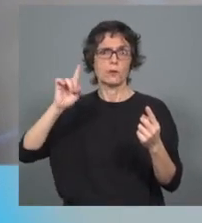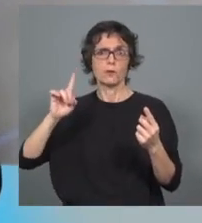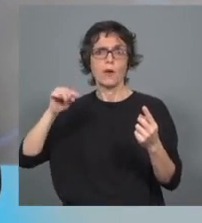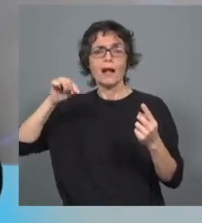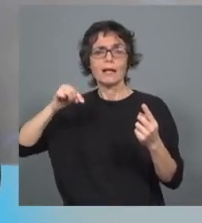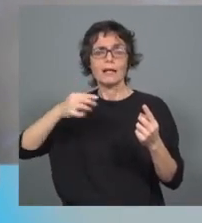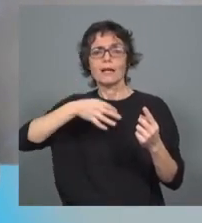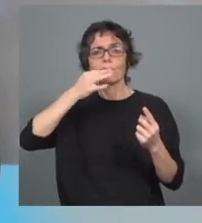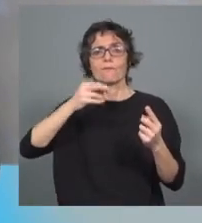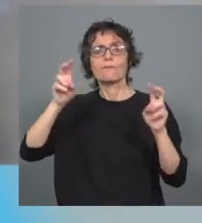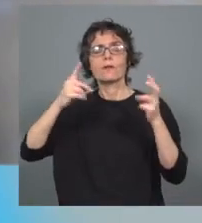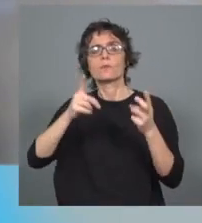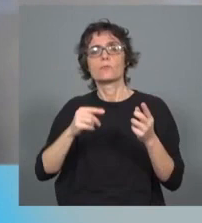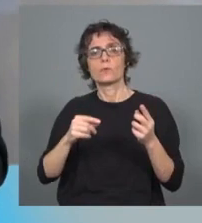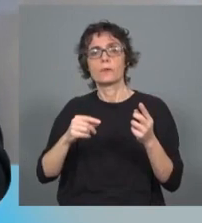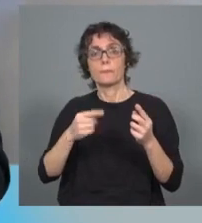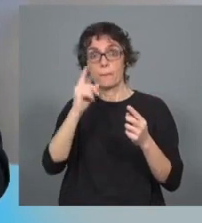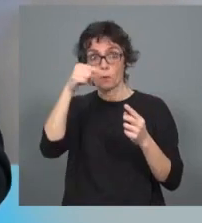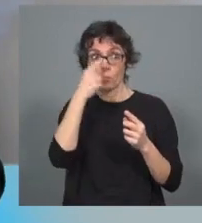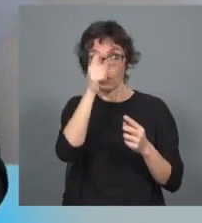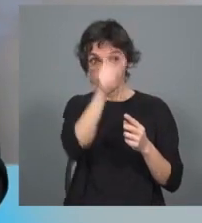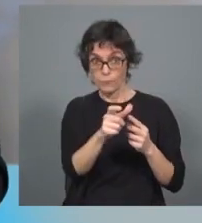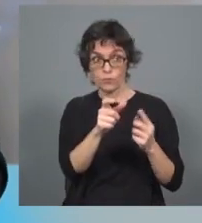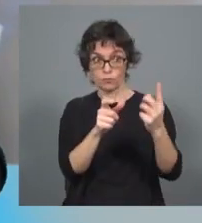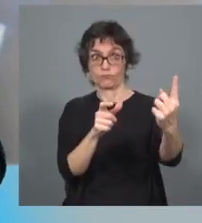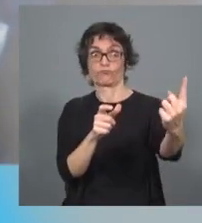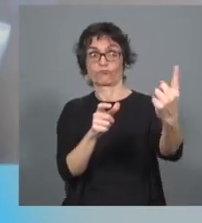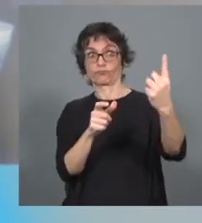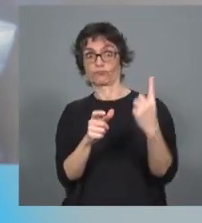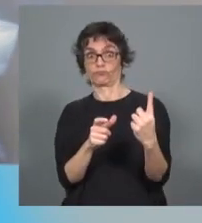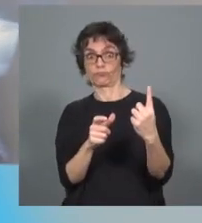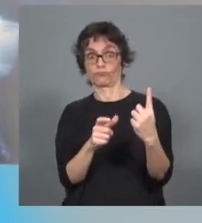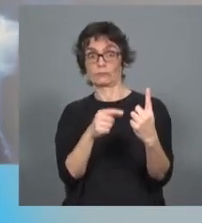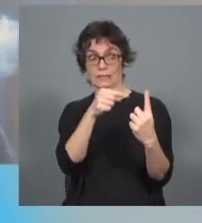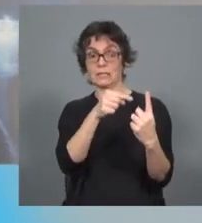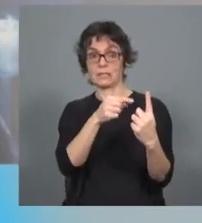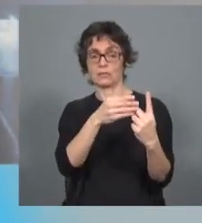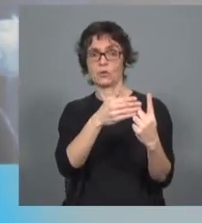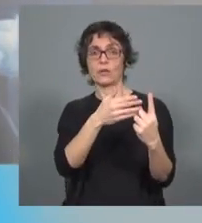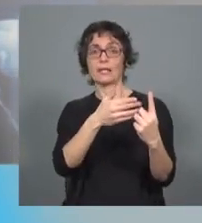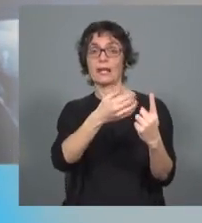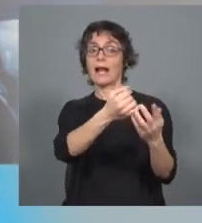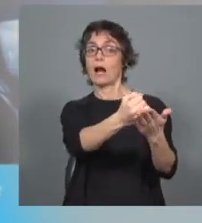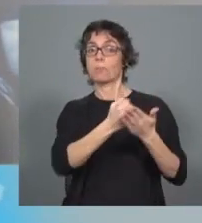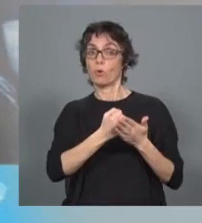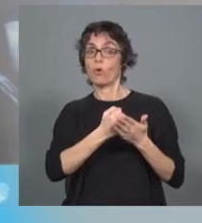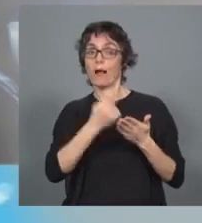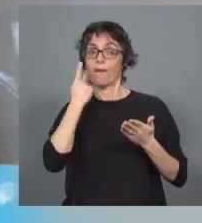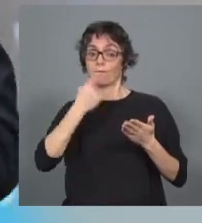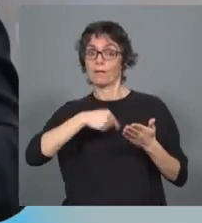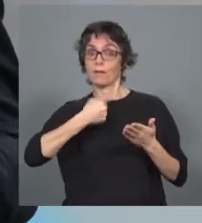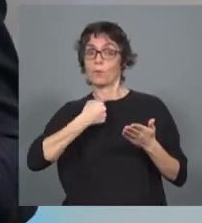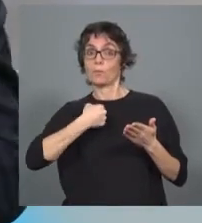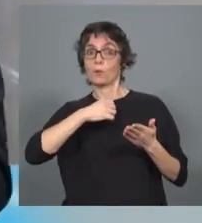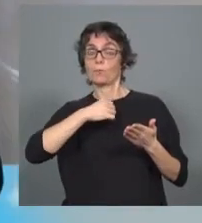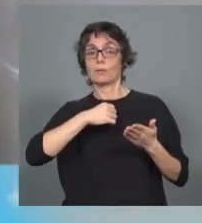jogo alguém, uma outra pessoa, membro da comunidade, tirar-lhe a vida ou ajudá-la a pôr termo à sua vida,